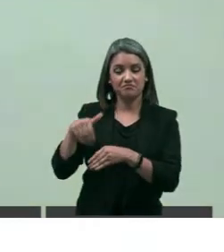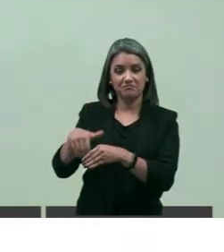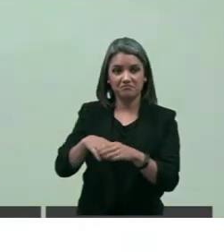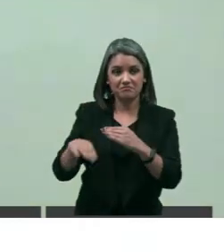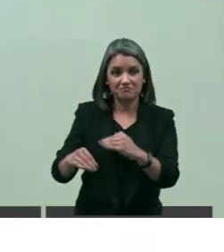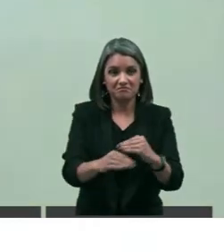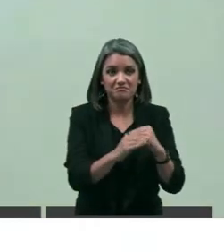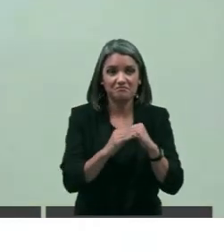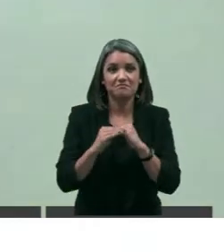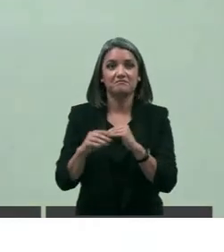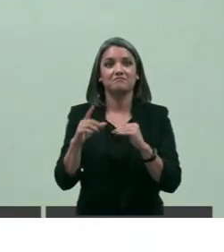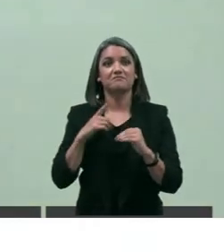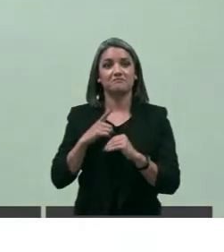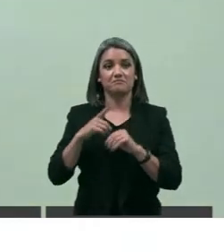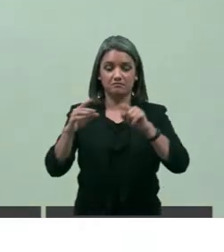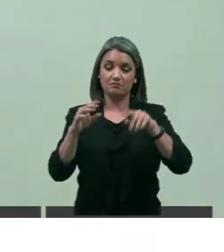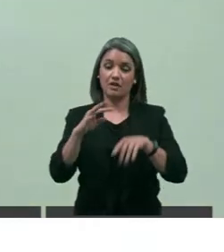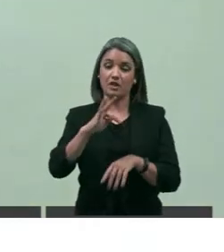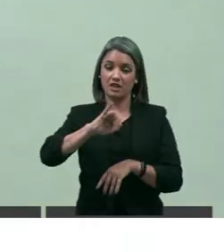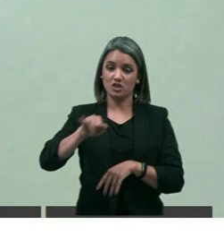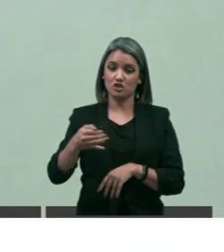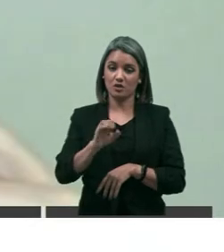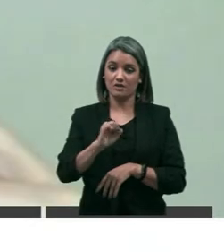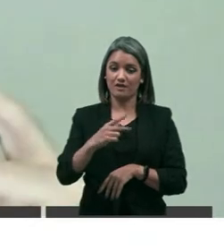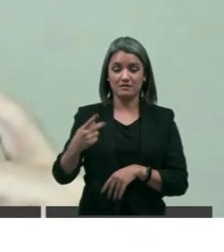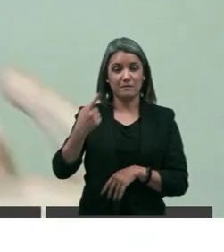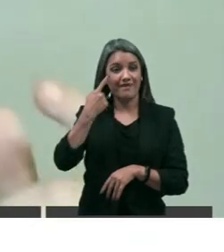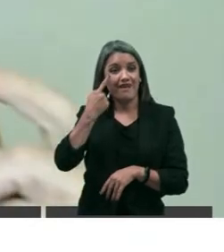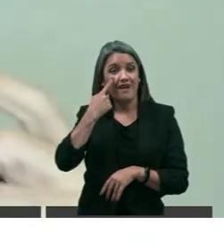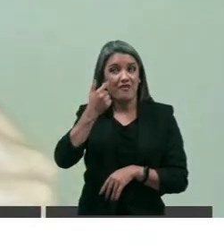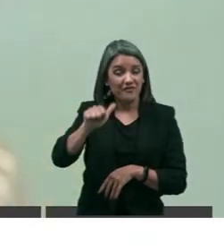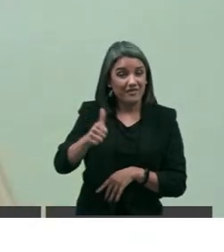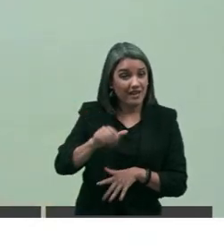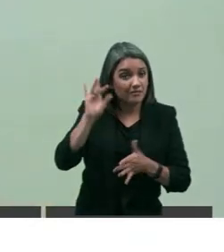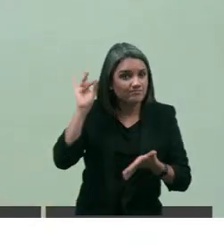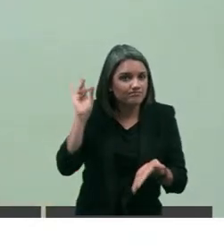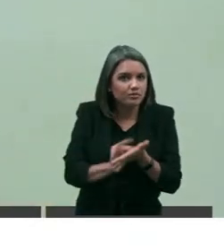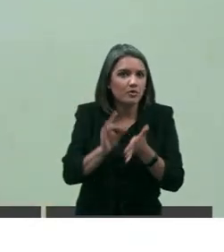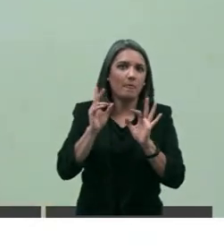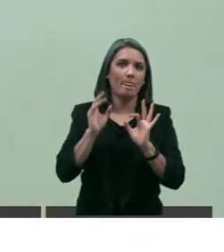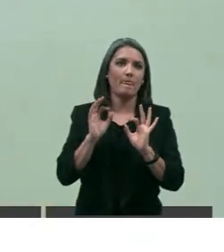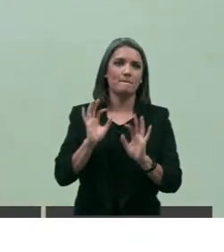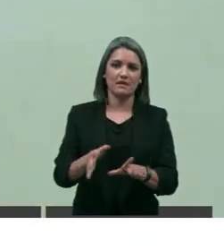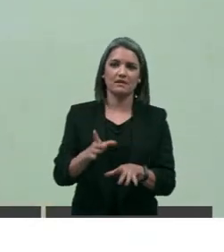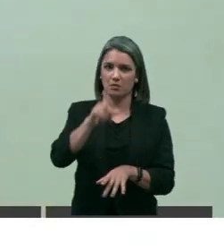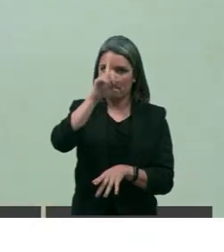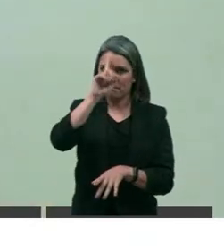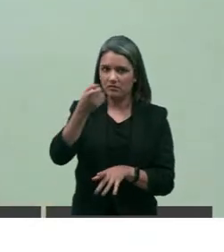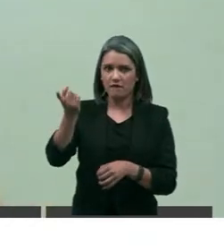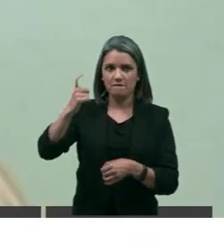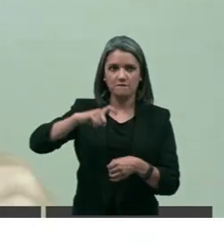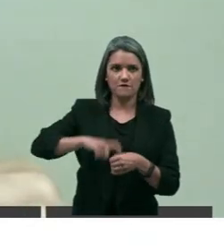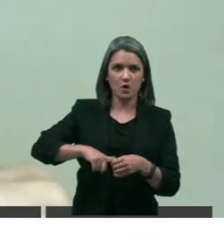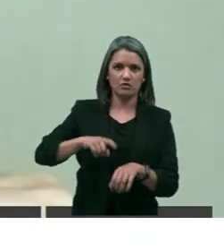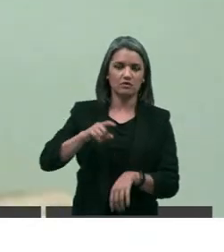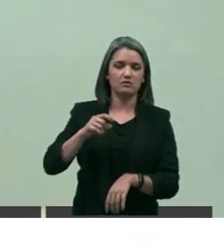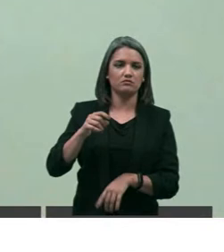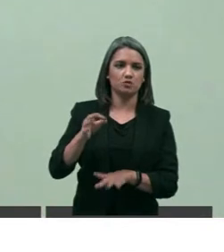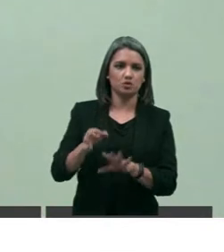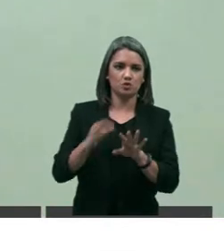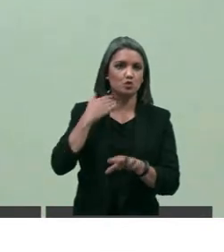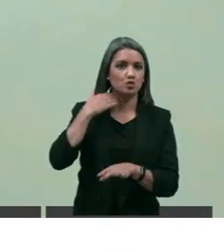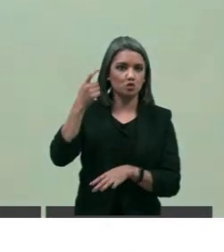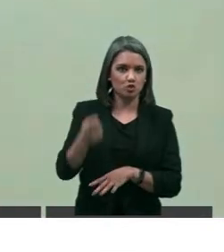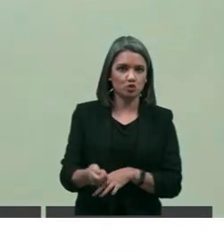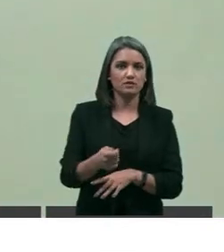para que o Tribunal de Justiça de São Paulo avaliasse definitivamente a reintegração do magistrado. Em